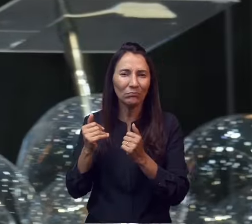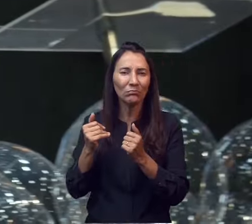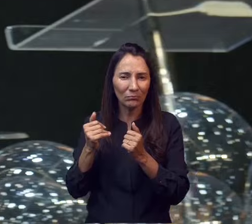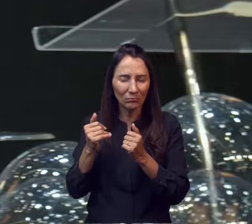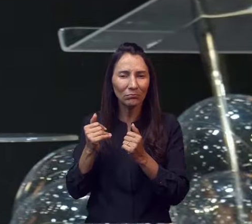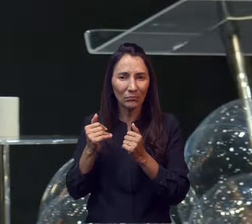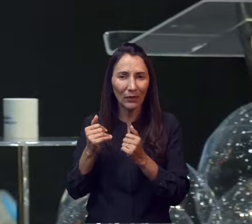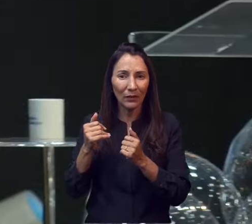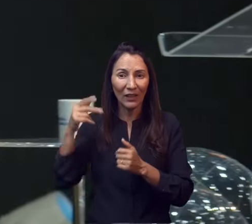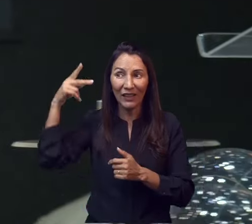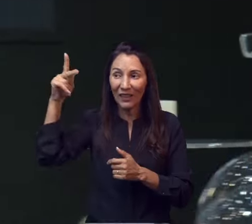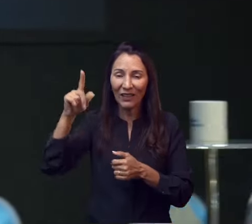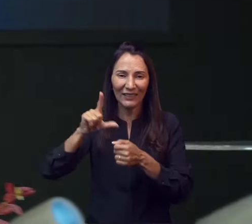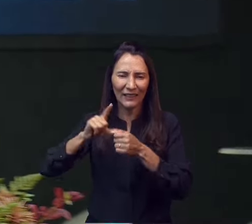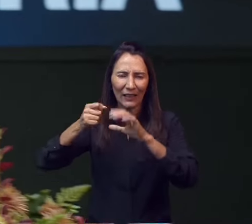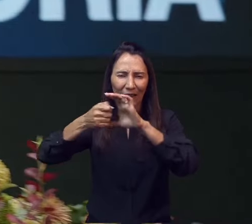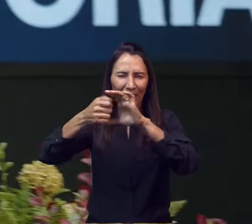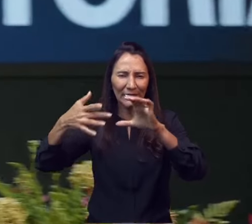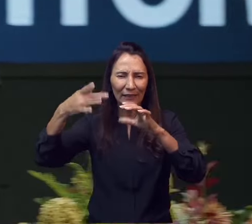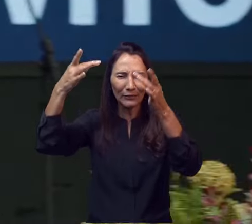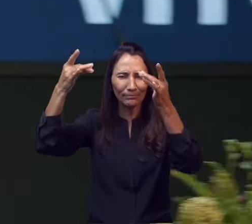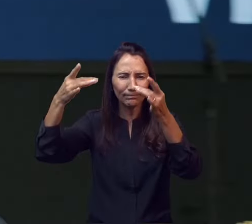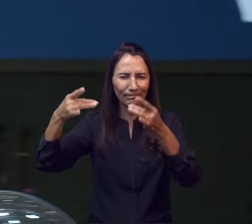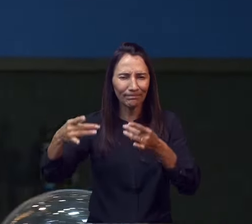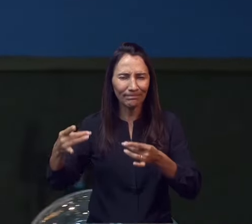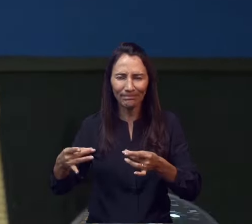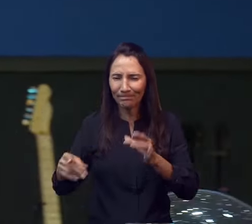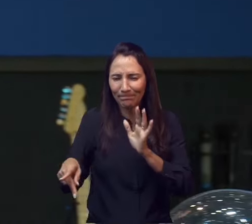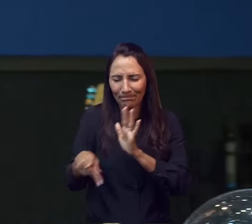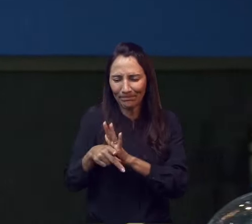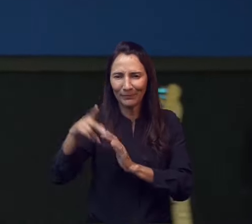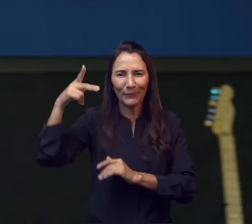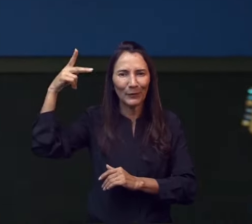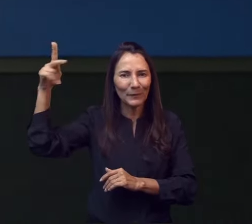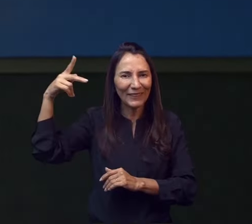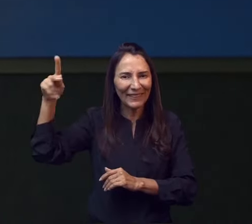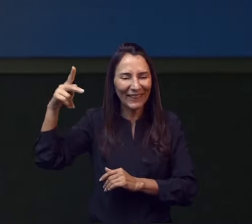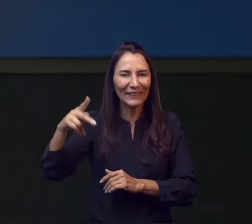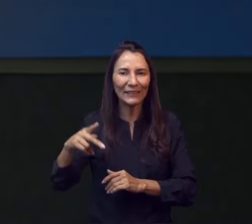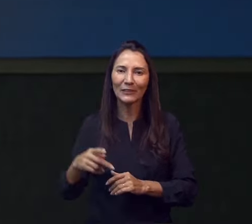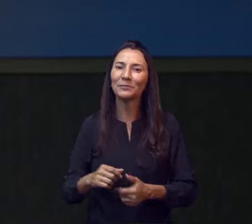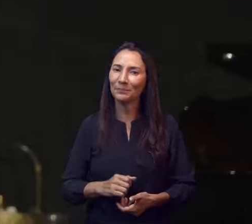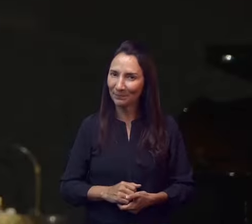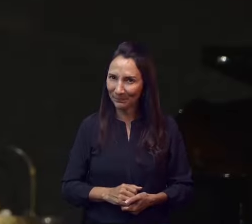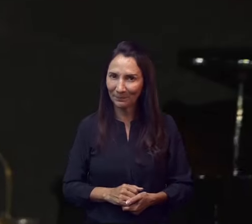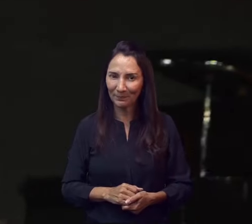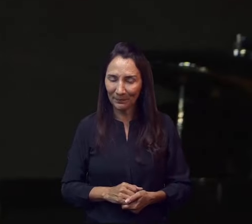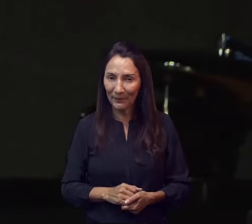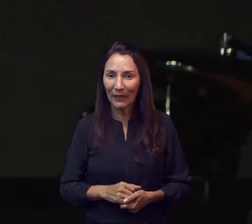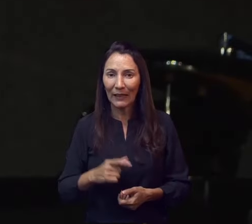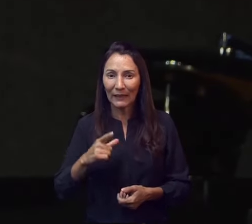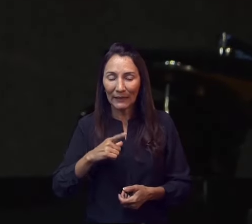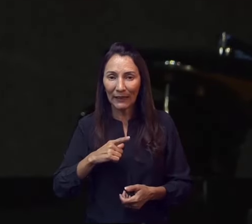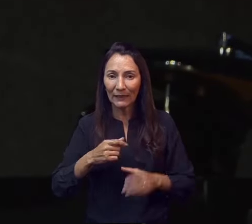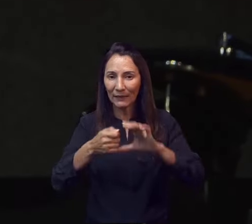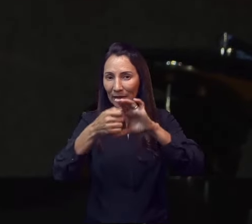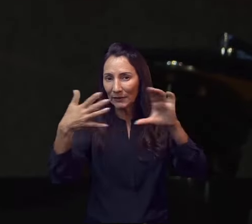da divindade presta atenção isso aqui existe os atributos comunicáveis da divindade e os atributos